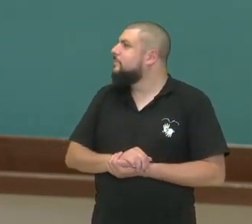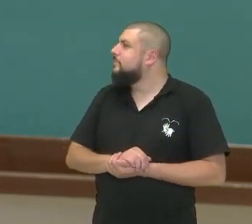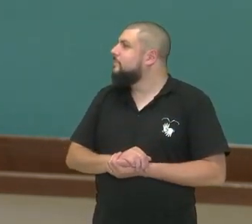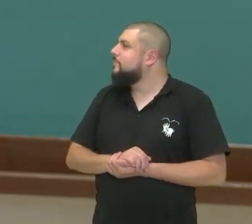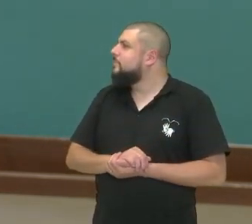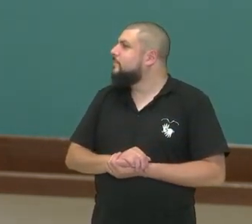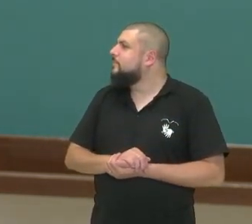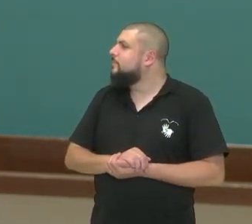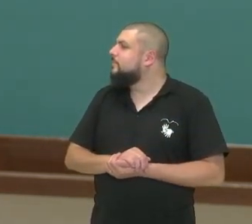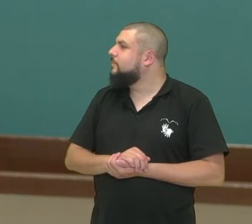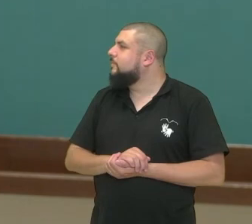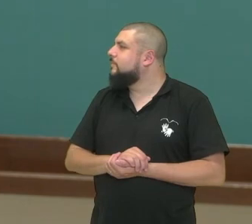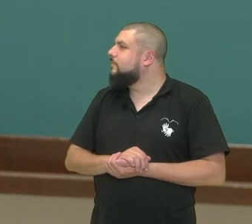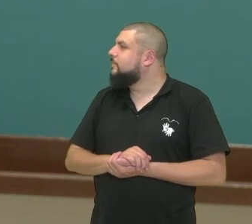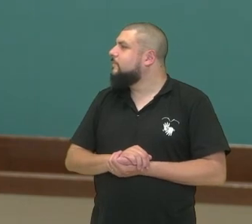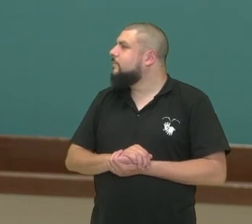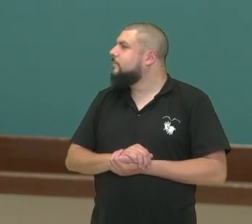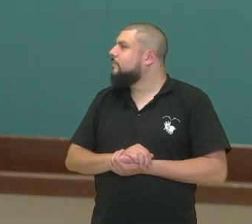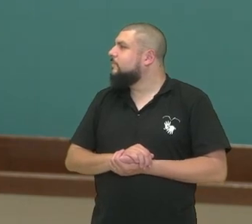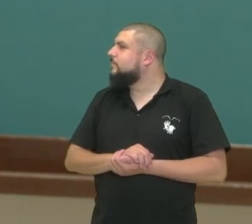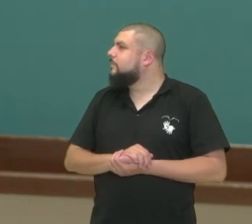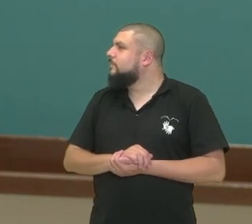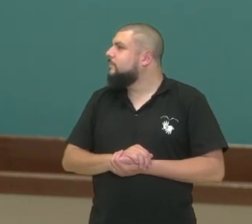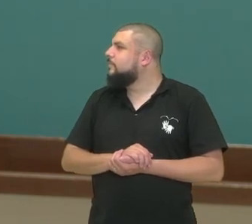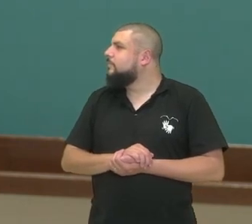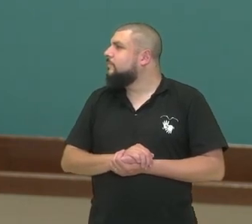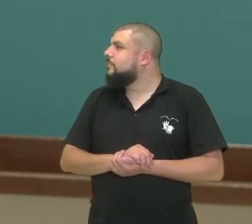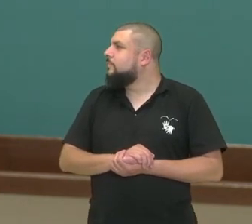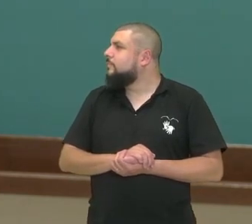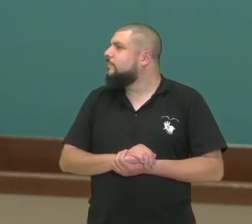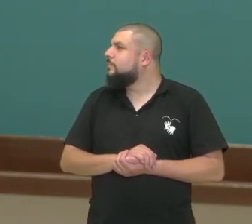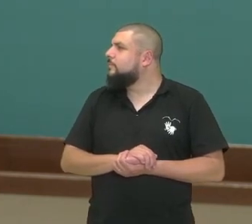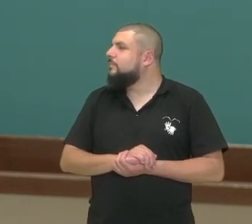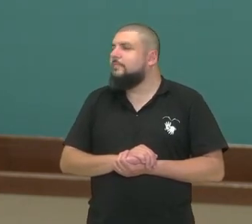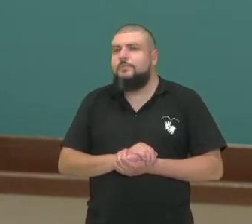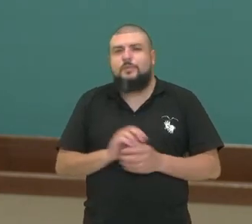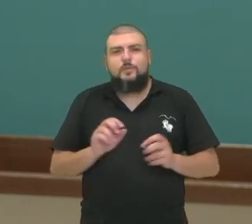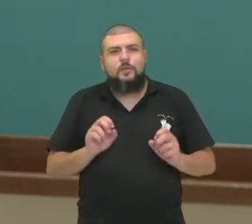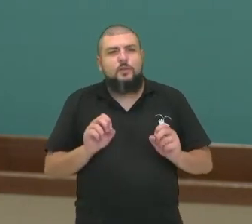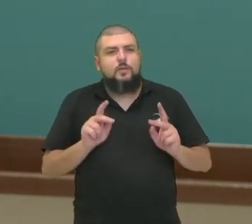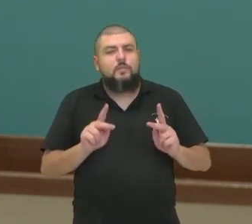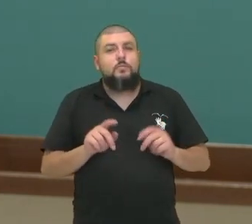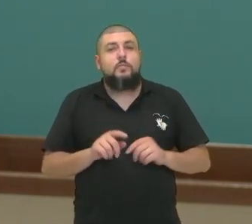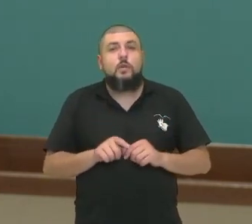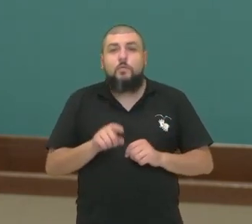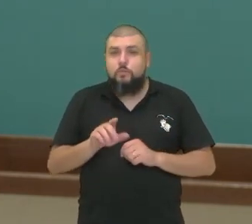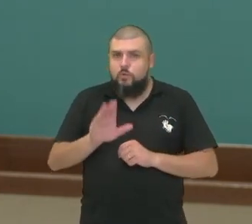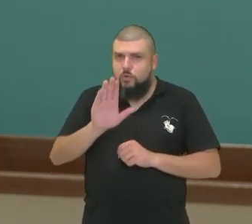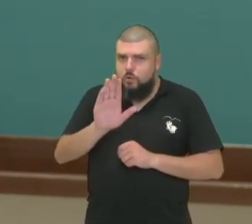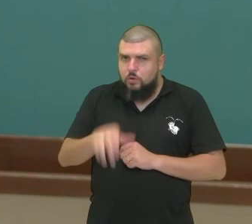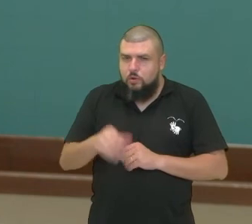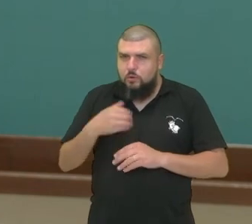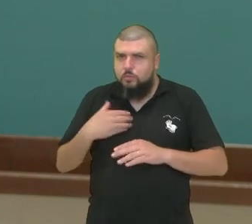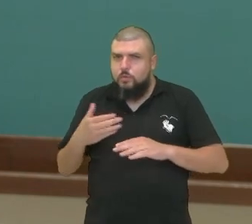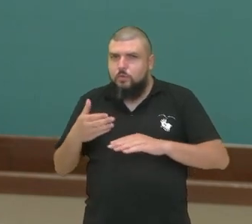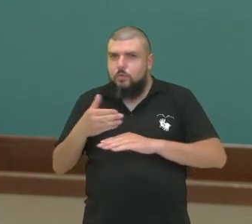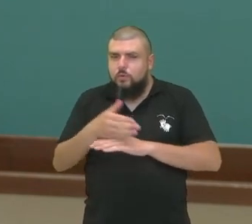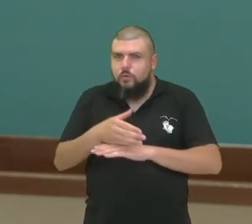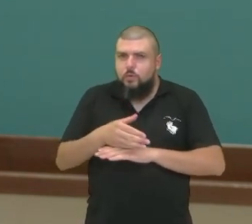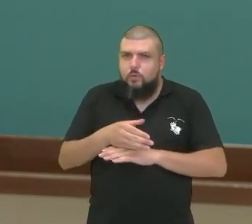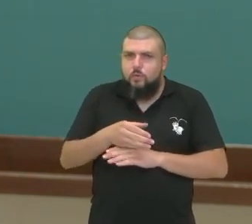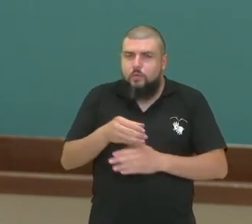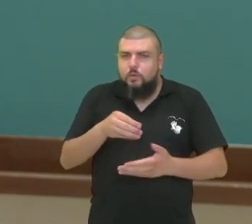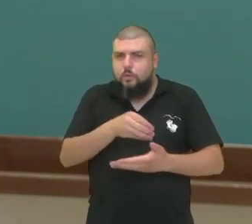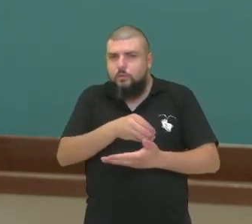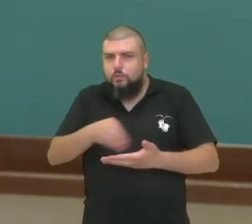volta, uma volta completa e também 1/4 de volta, tá bom? Então tá jóia. E você já acessou o Matific? Já jogou? Se não acessou, entra